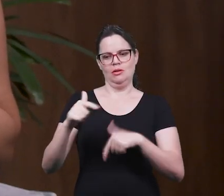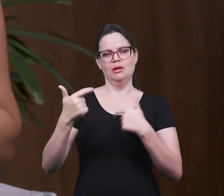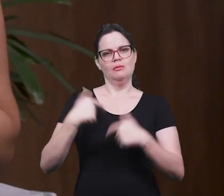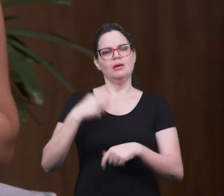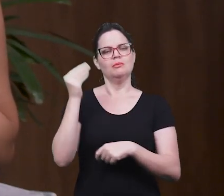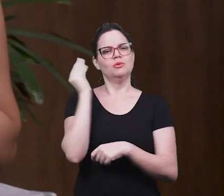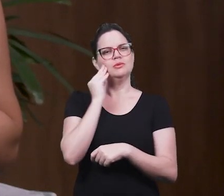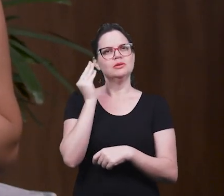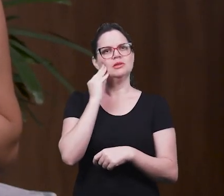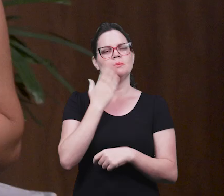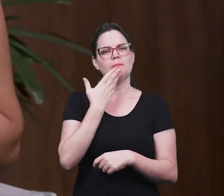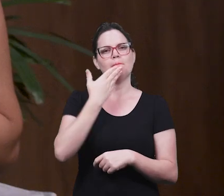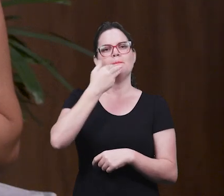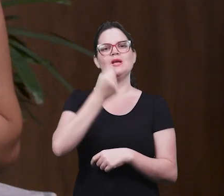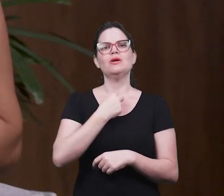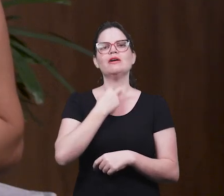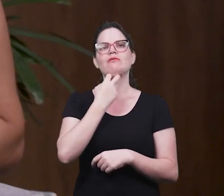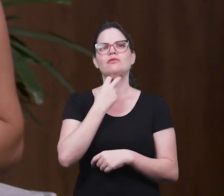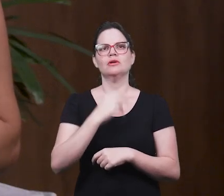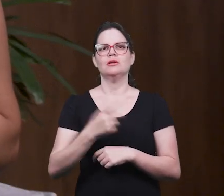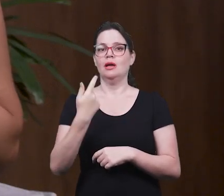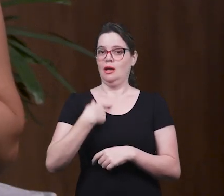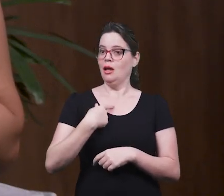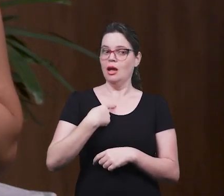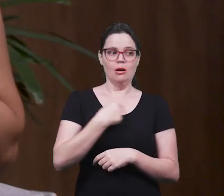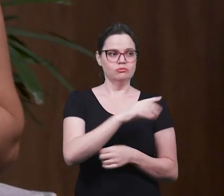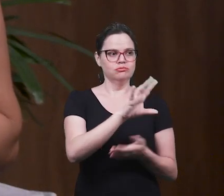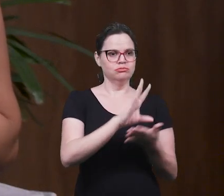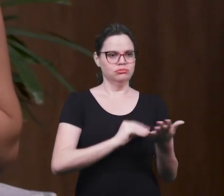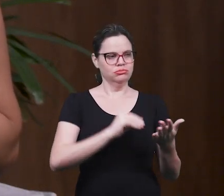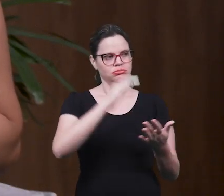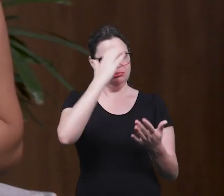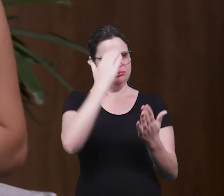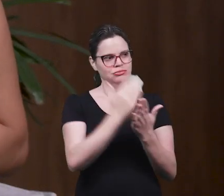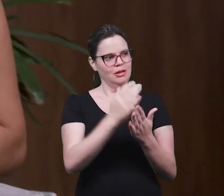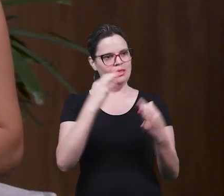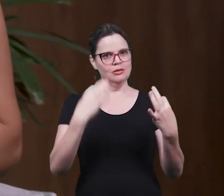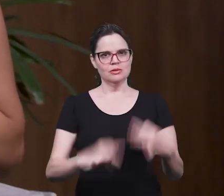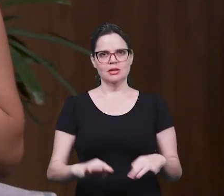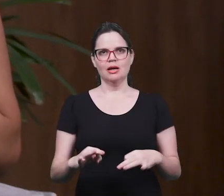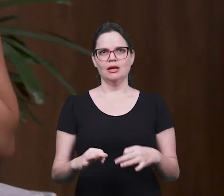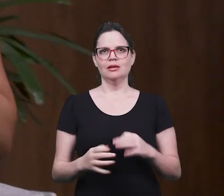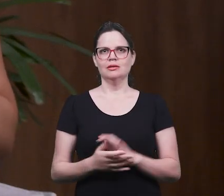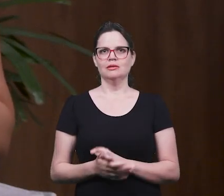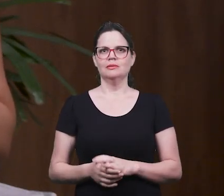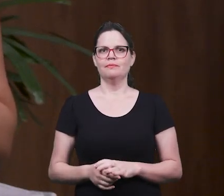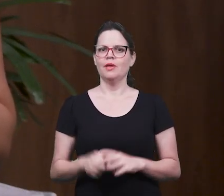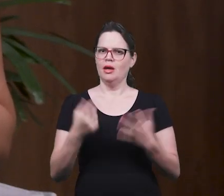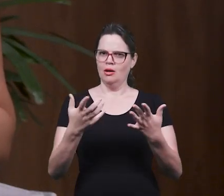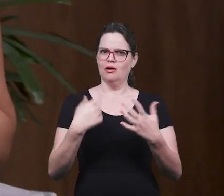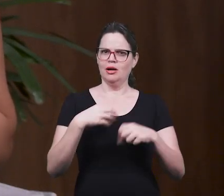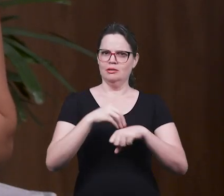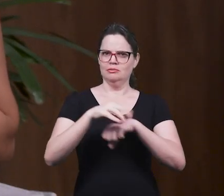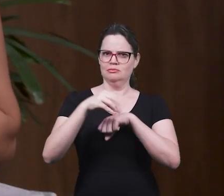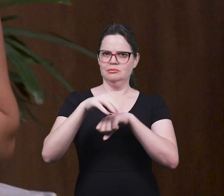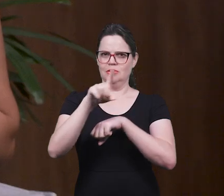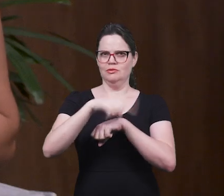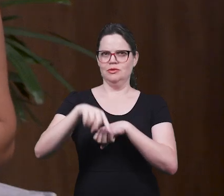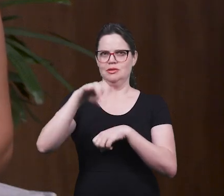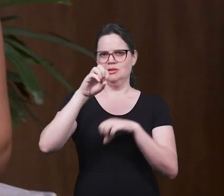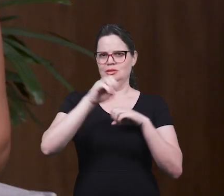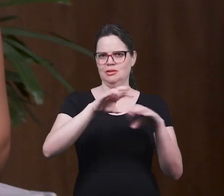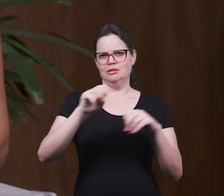meu trabalho mesmo, para melhorar a minha garganta naquele momento. E, gente, eu fiz e deu super certo. E eu queria até que ela ensinasse aqui para vocês essa técnica que eu